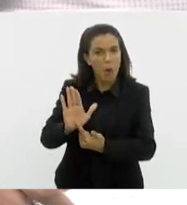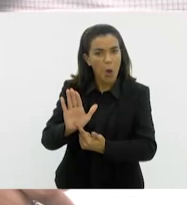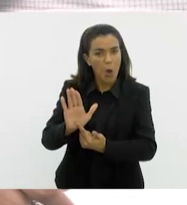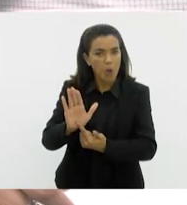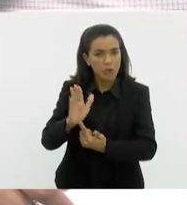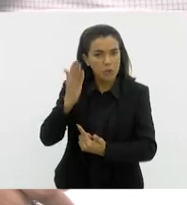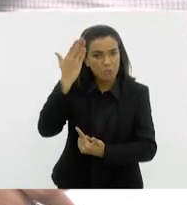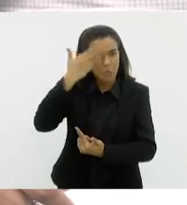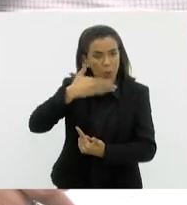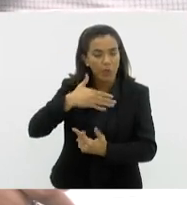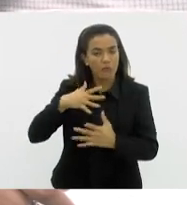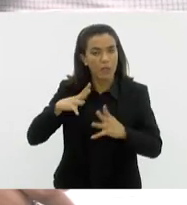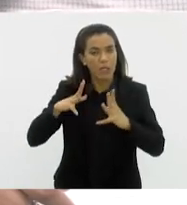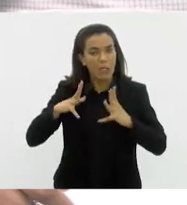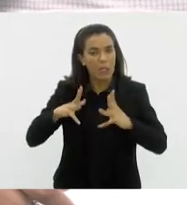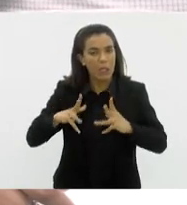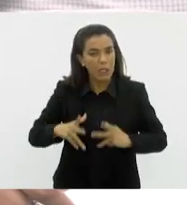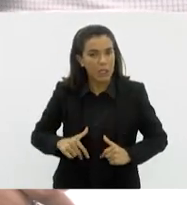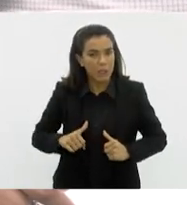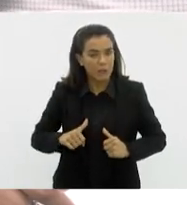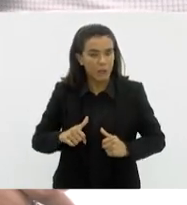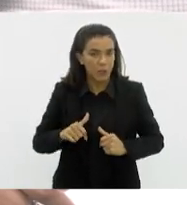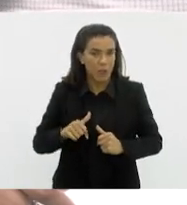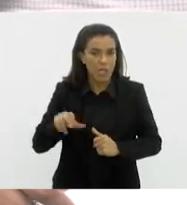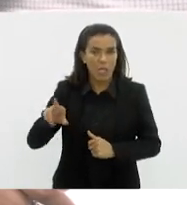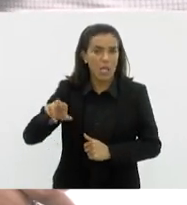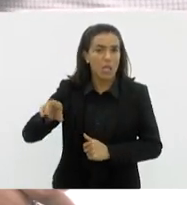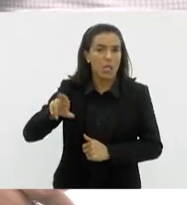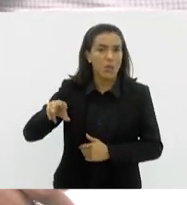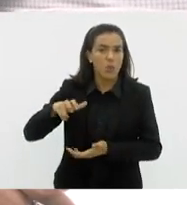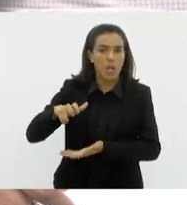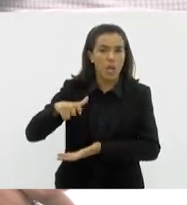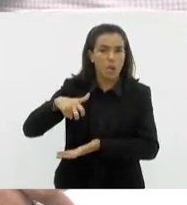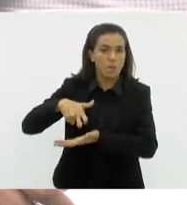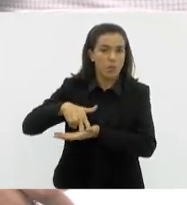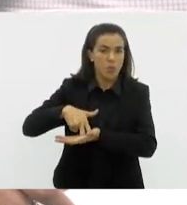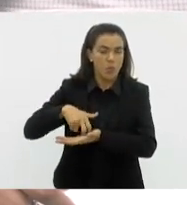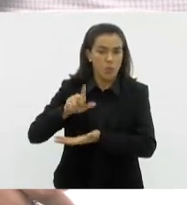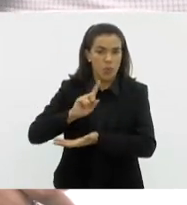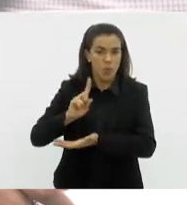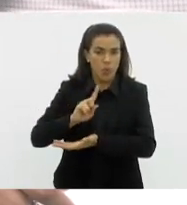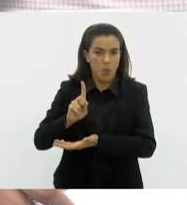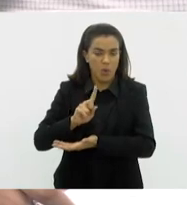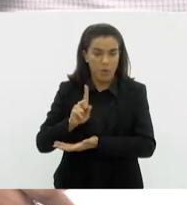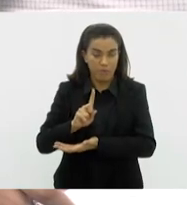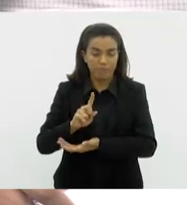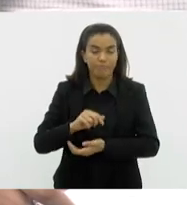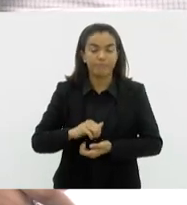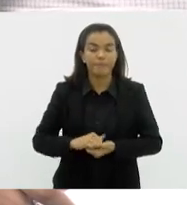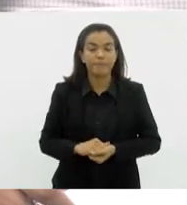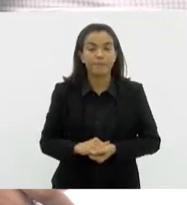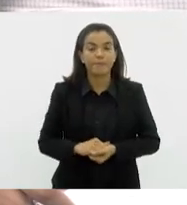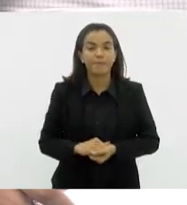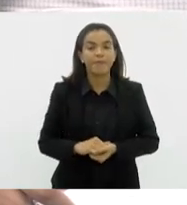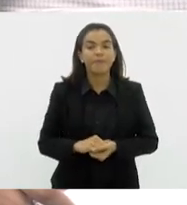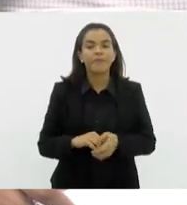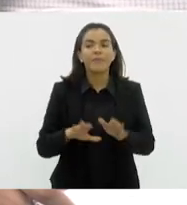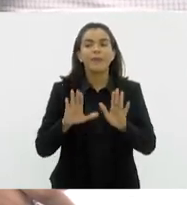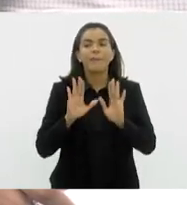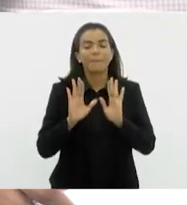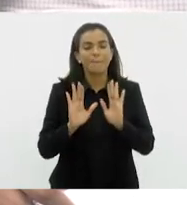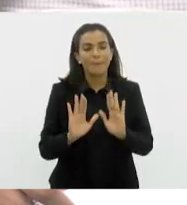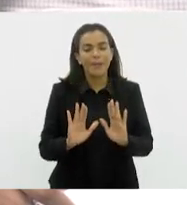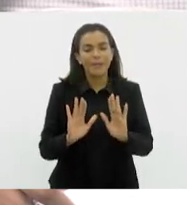porque não foi sequer considerado réu, né, pelo atraso e morosidade disso tudo. Mas, assim